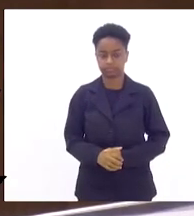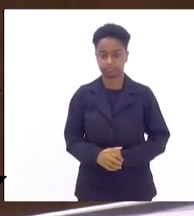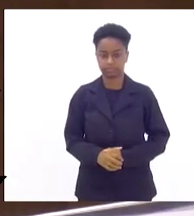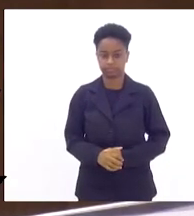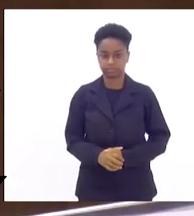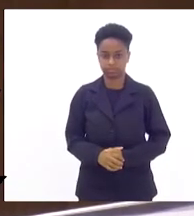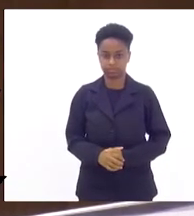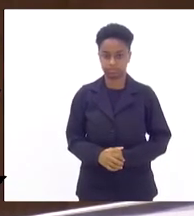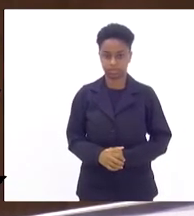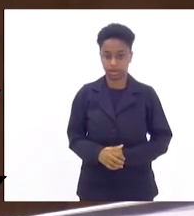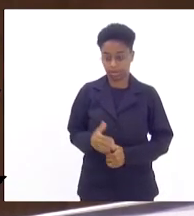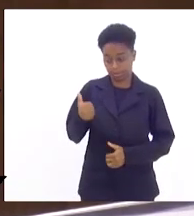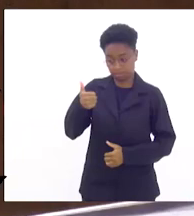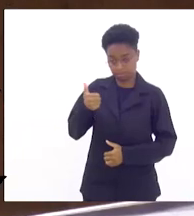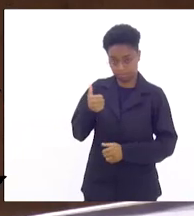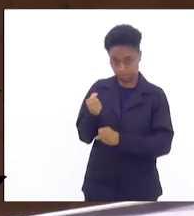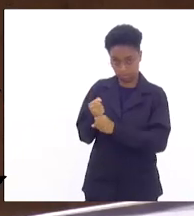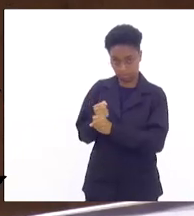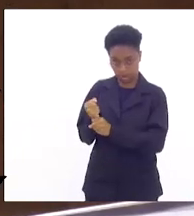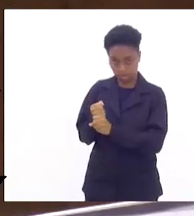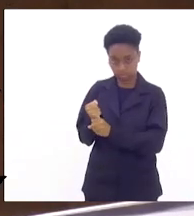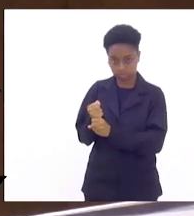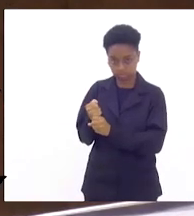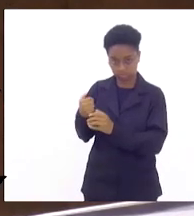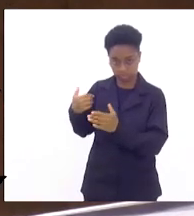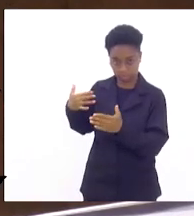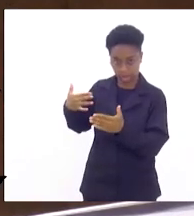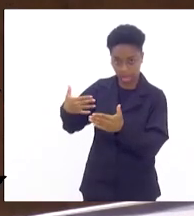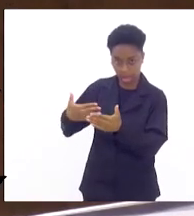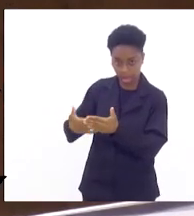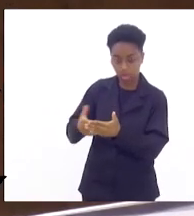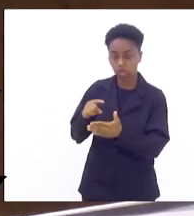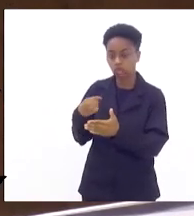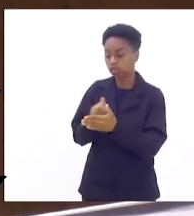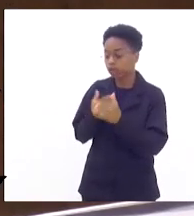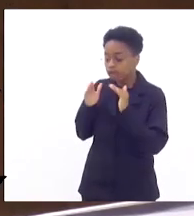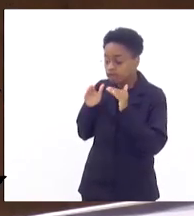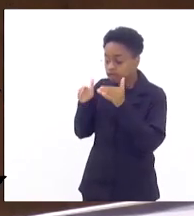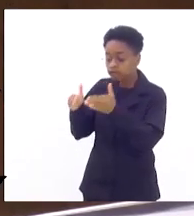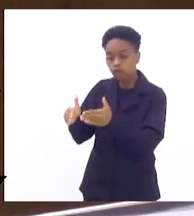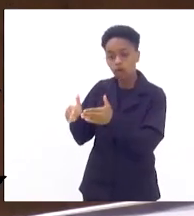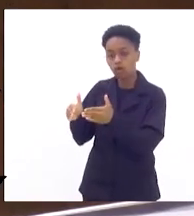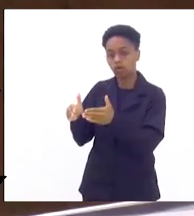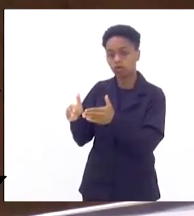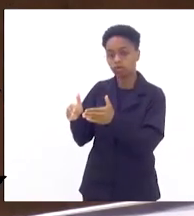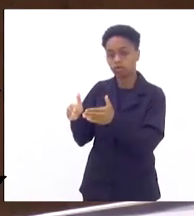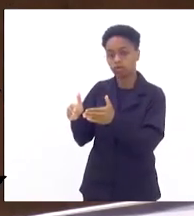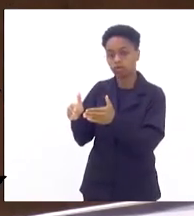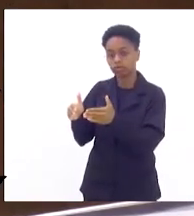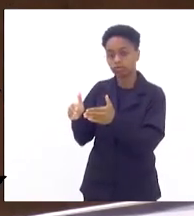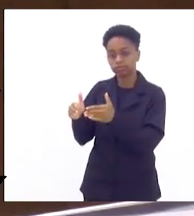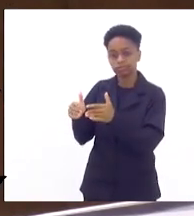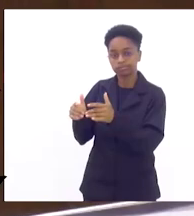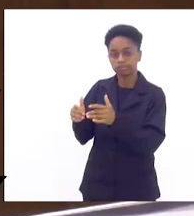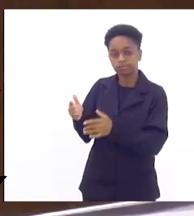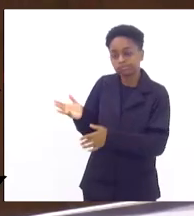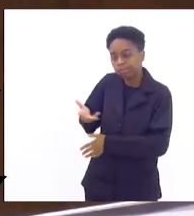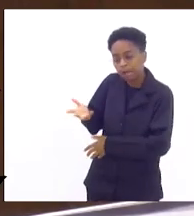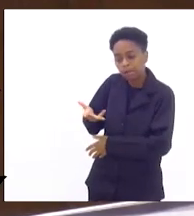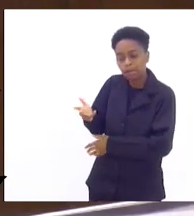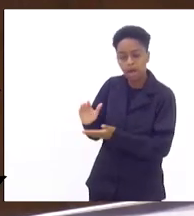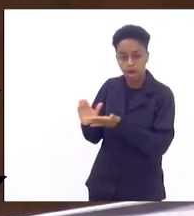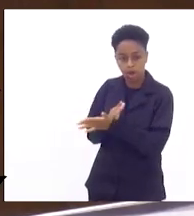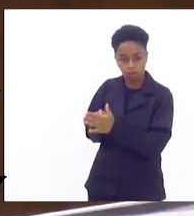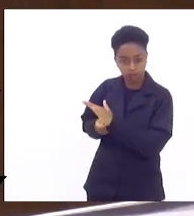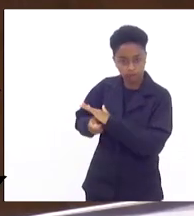Nosso primeiro ano, presidente e demais, foi um ano onde a gente focou bastante na antecipação e aceleração de alguns investimentos